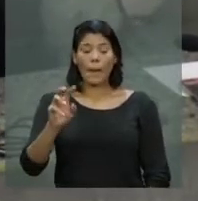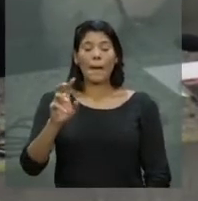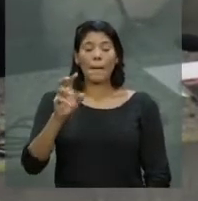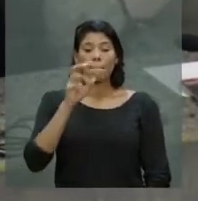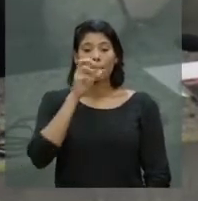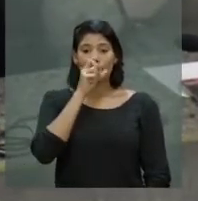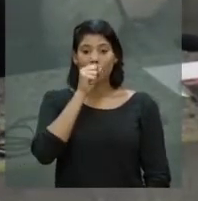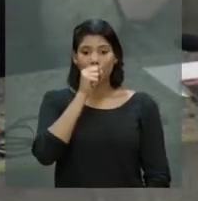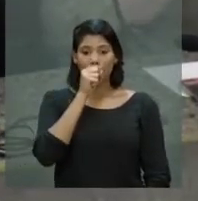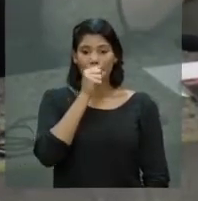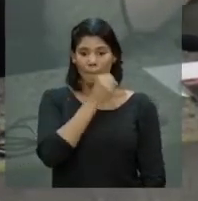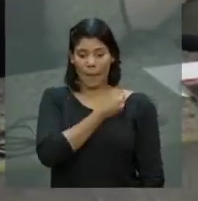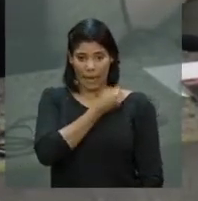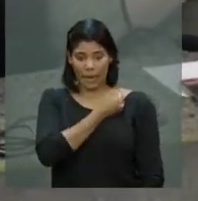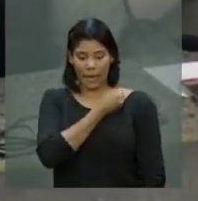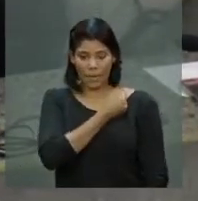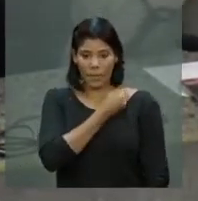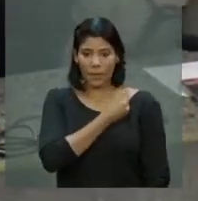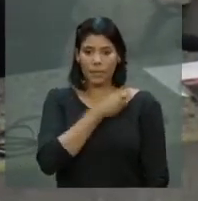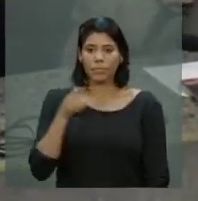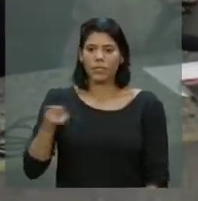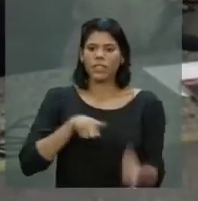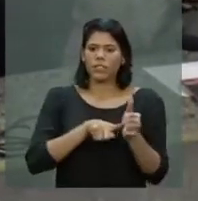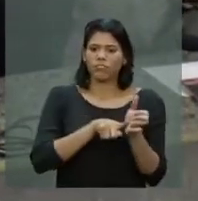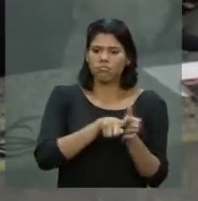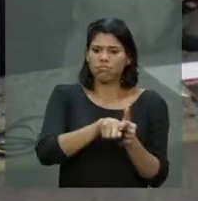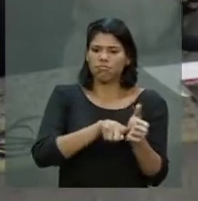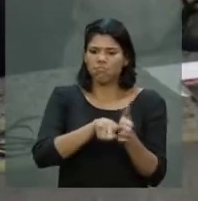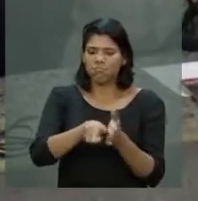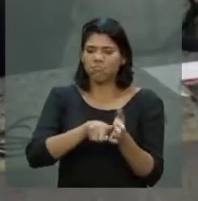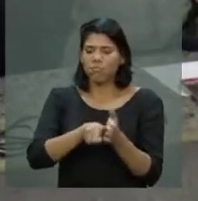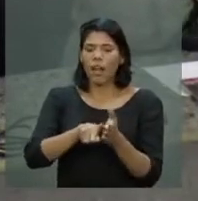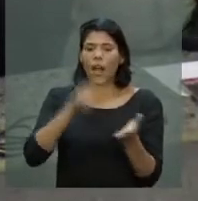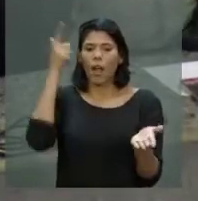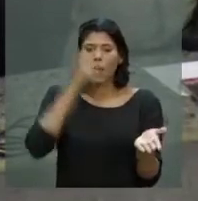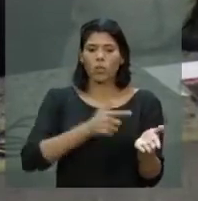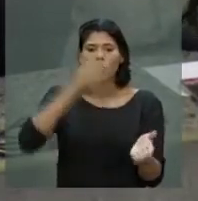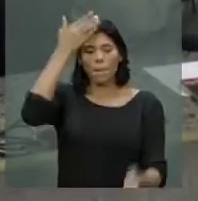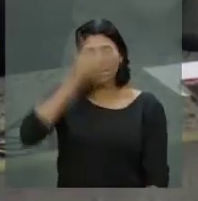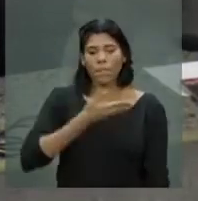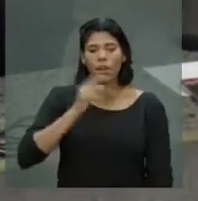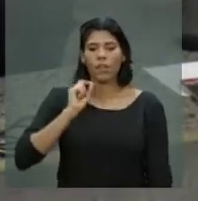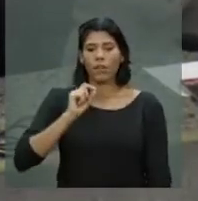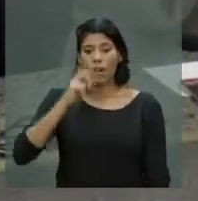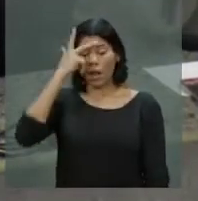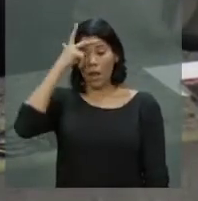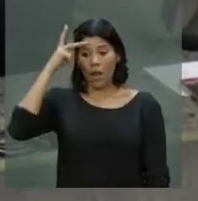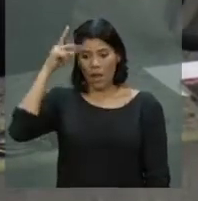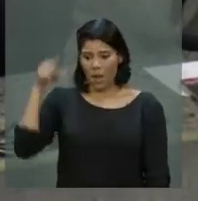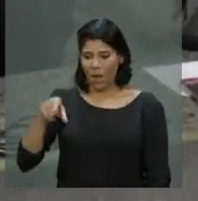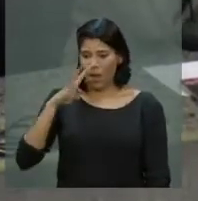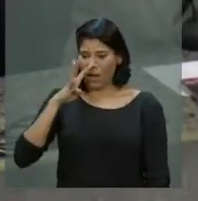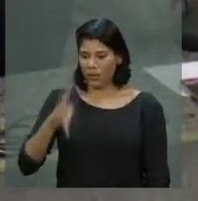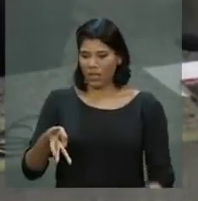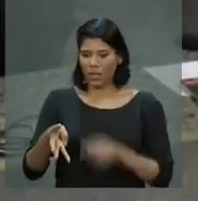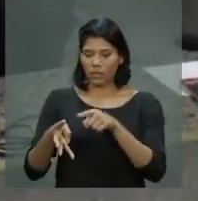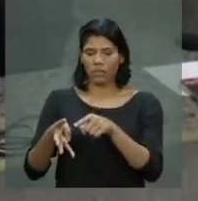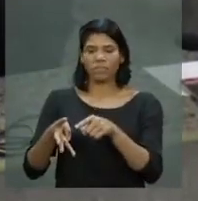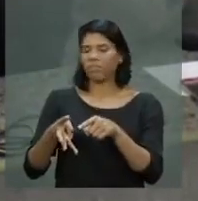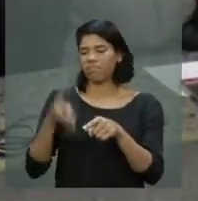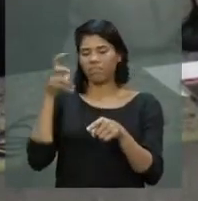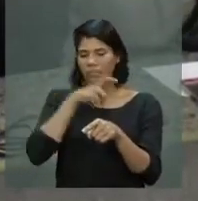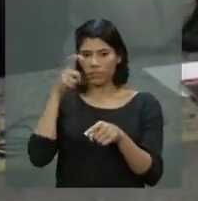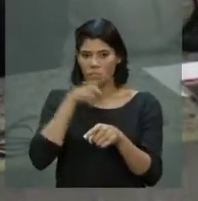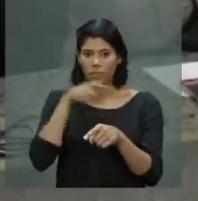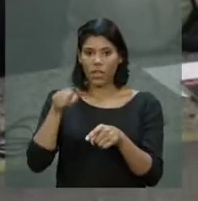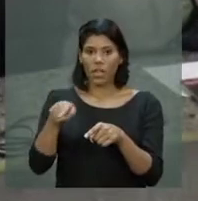não descansaram um dia sequer até provar a inocência desse cidadão, esse profissional que exerce a função